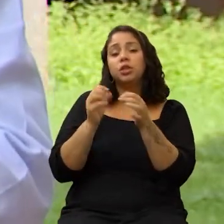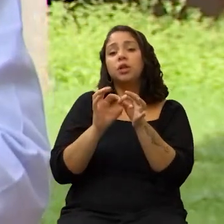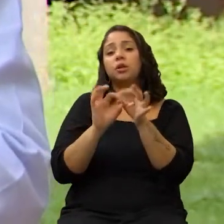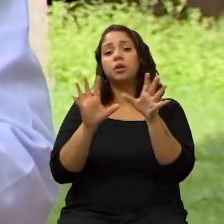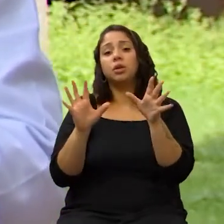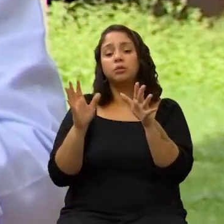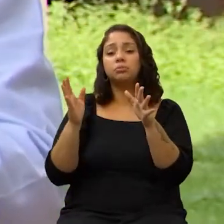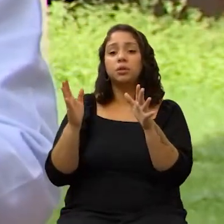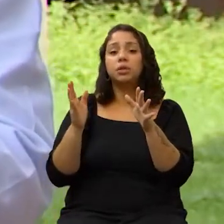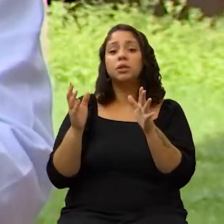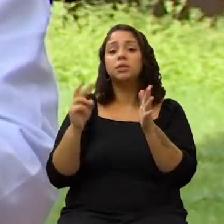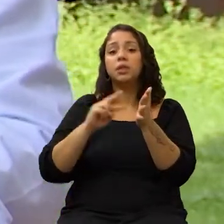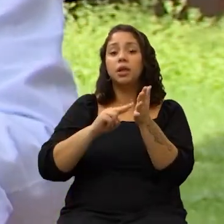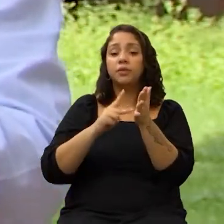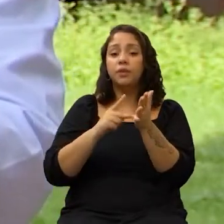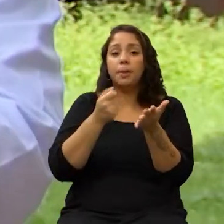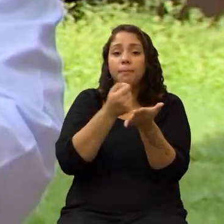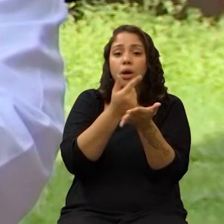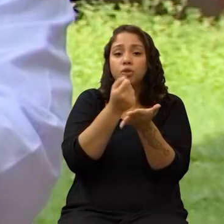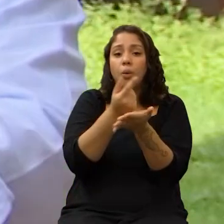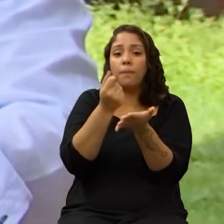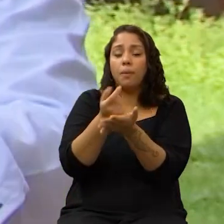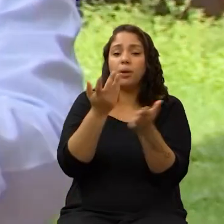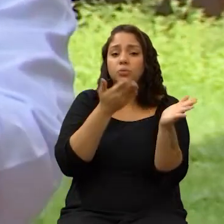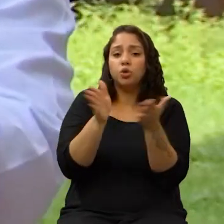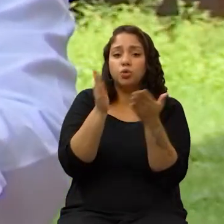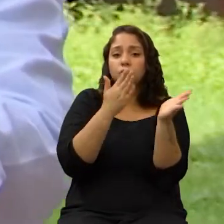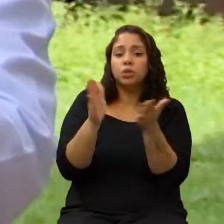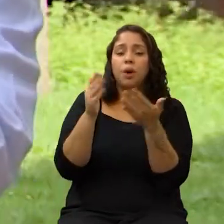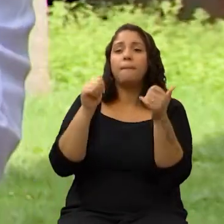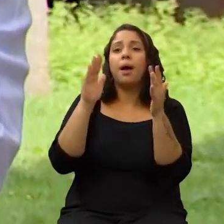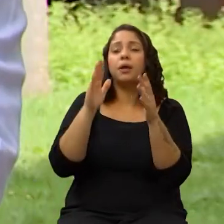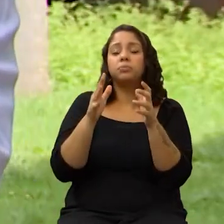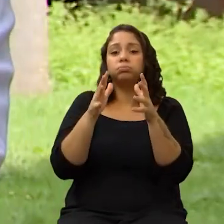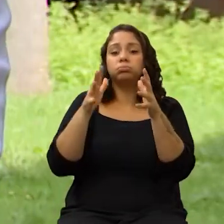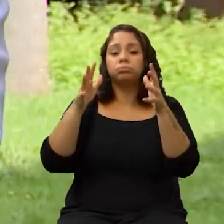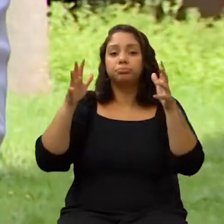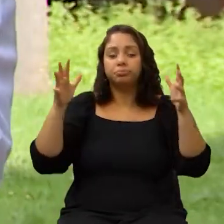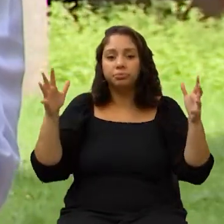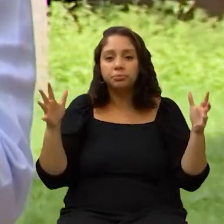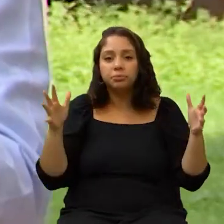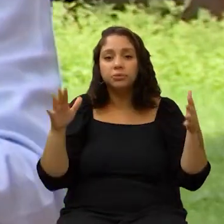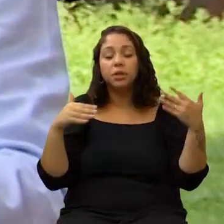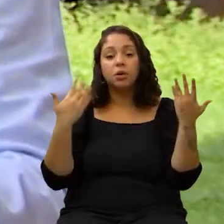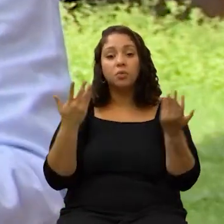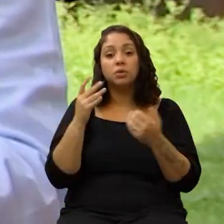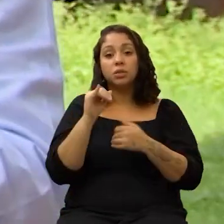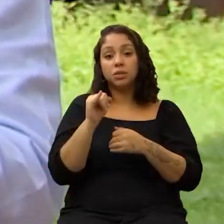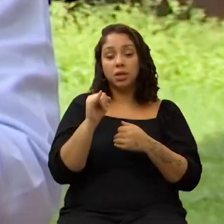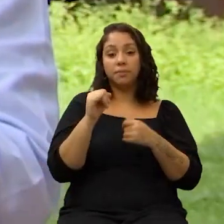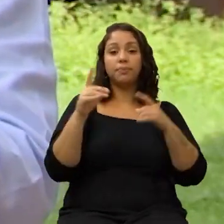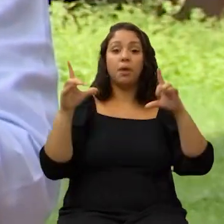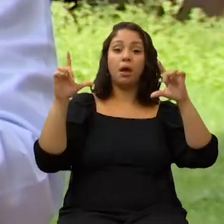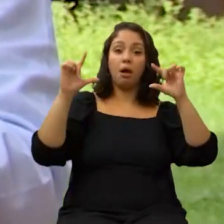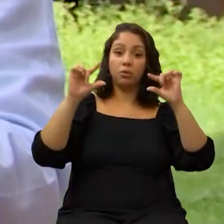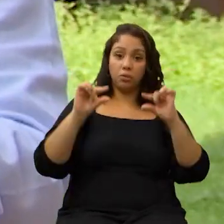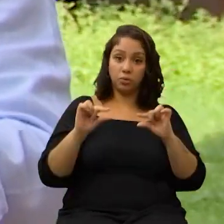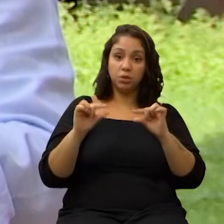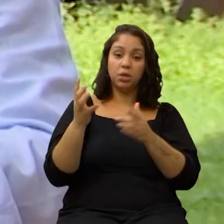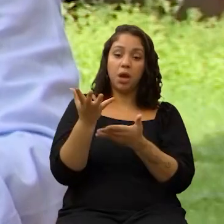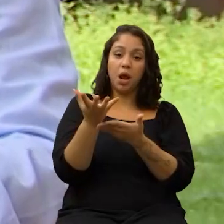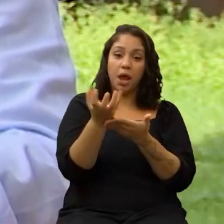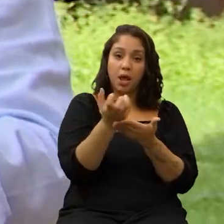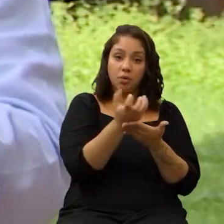dinheiro disponível. Mais dinheiro disponível, mais consumo, portanto mais produção, portanto mais crescimento. Então, uma vez que uma redução